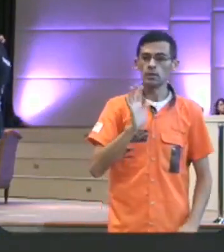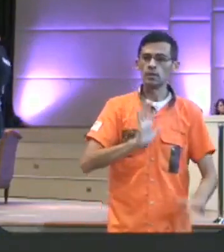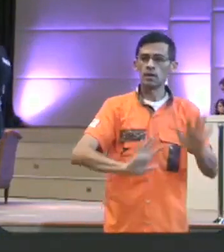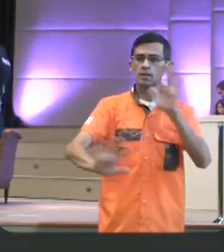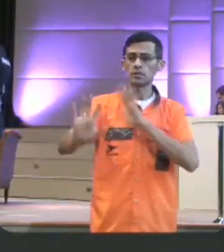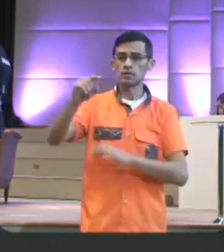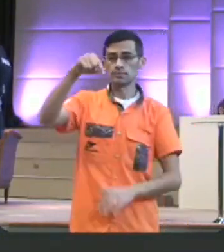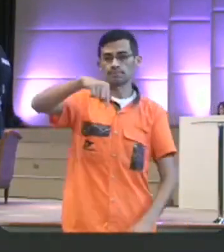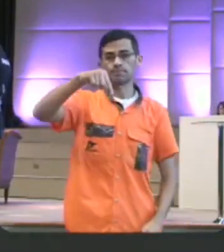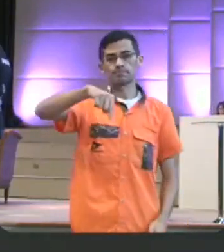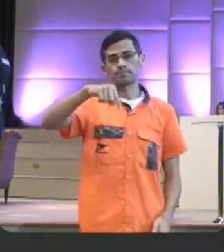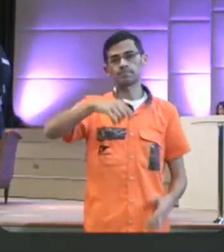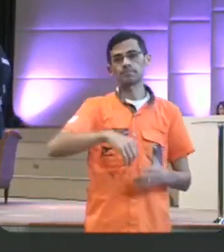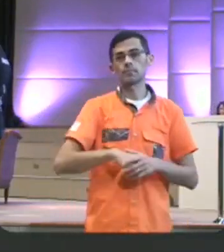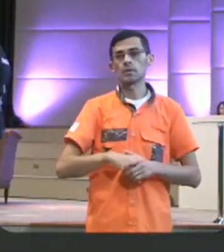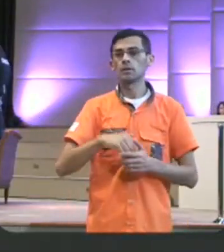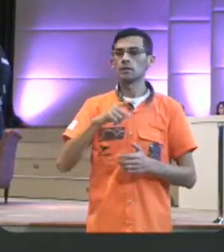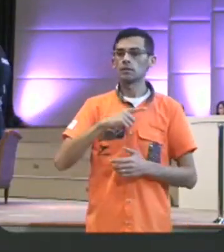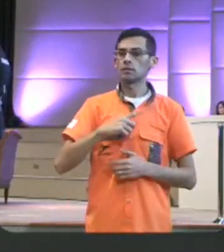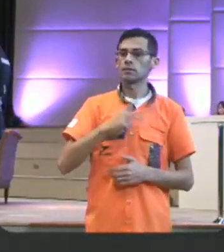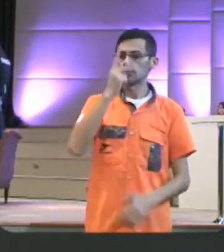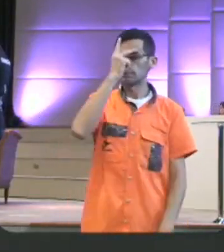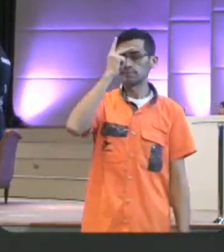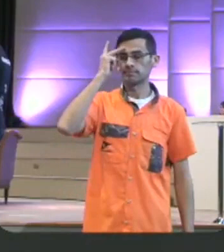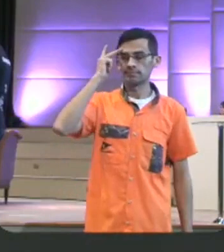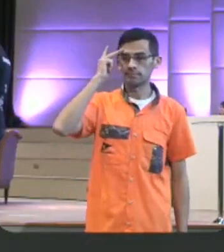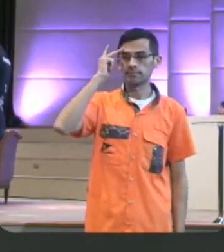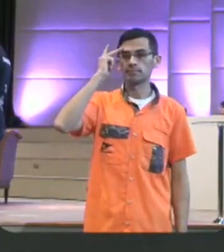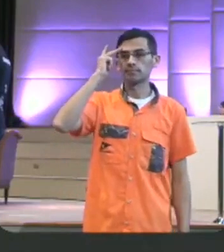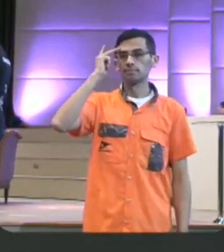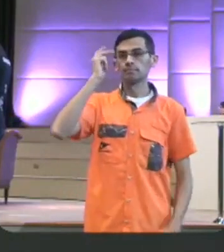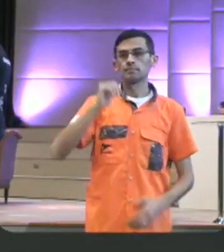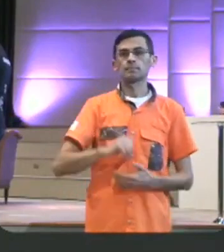talvez nesse lugar existam pessoas